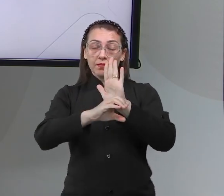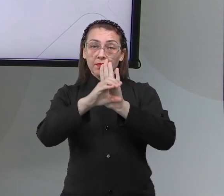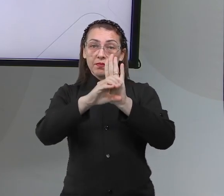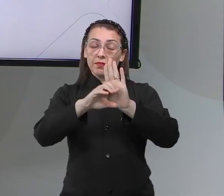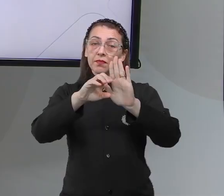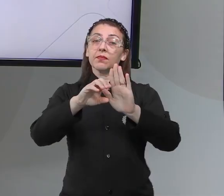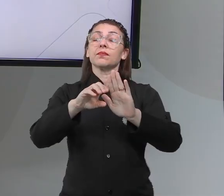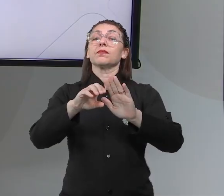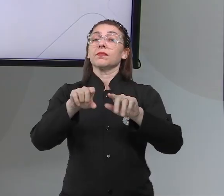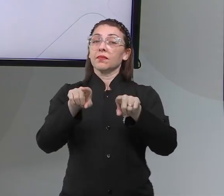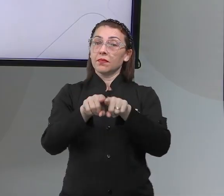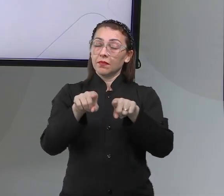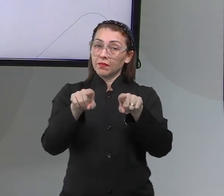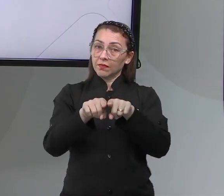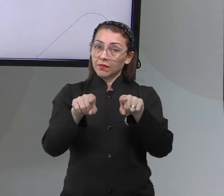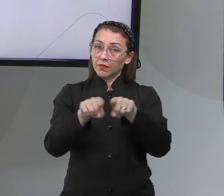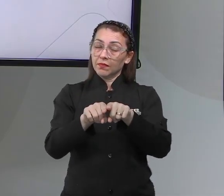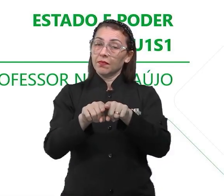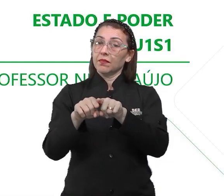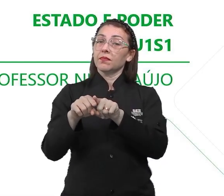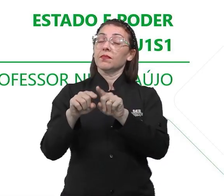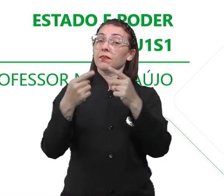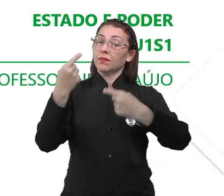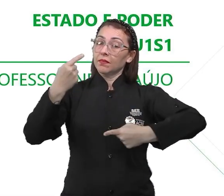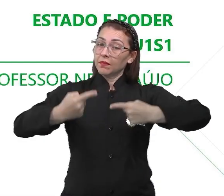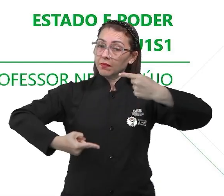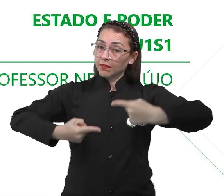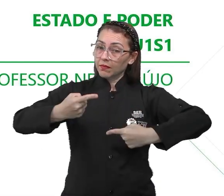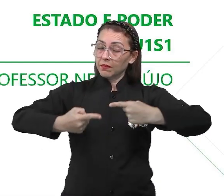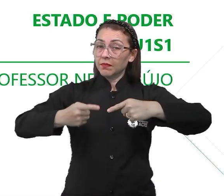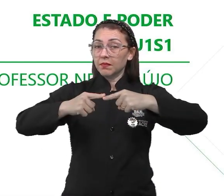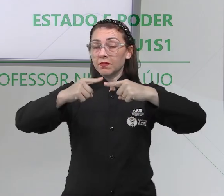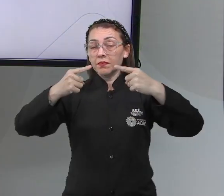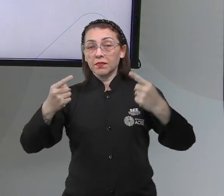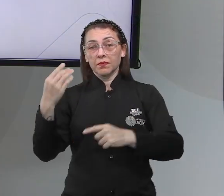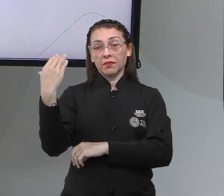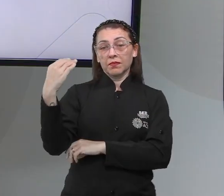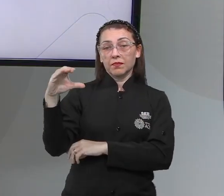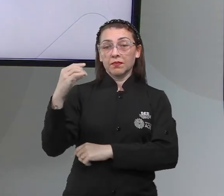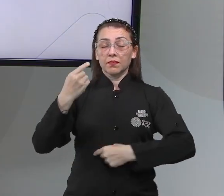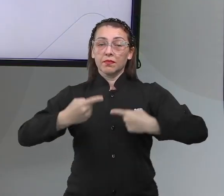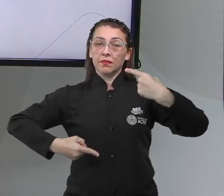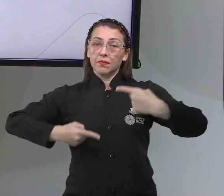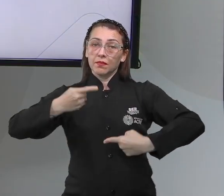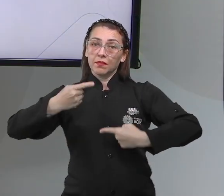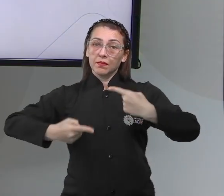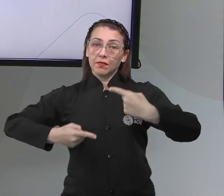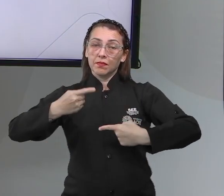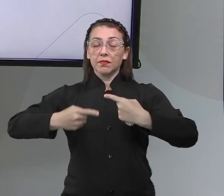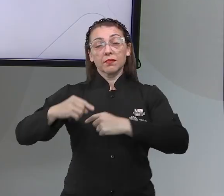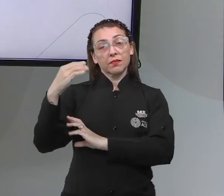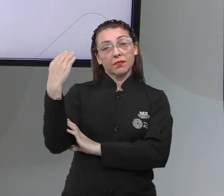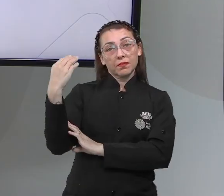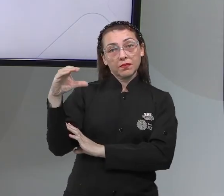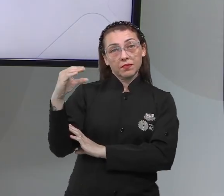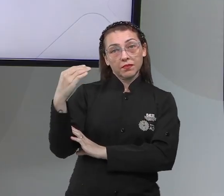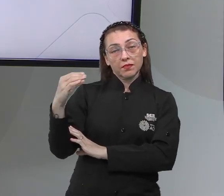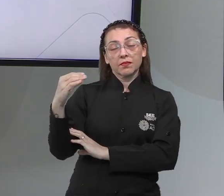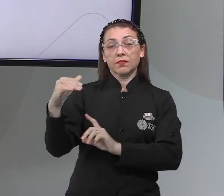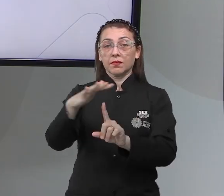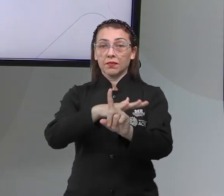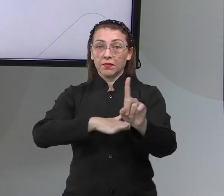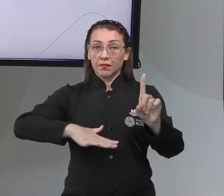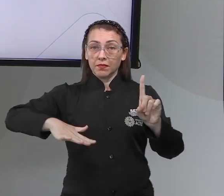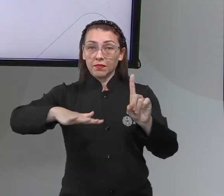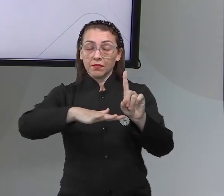bem pertinentes à ciência política. Mas a ciência política ela é uma ciência